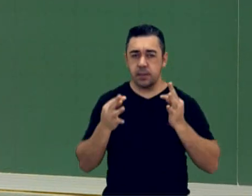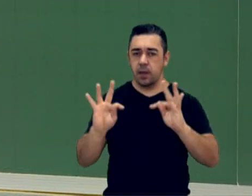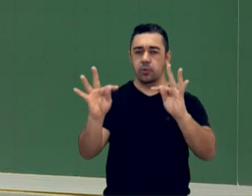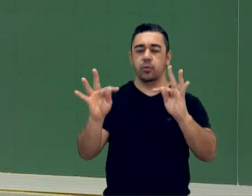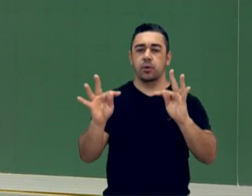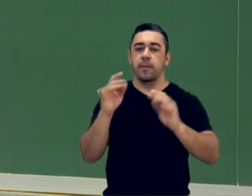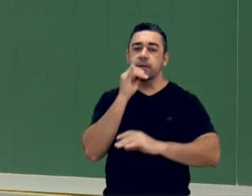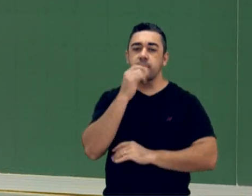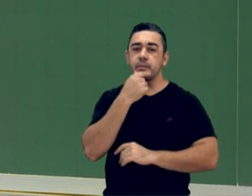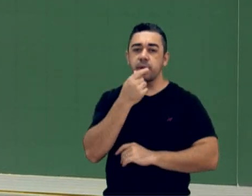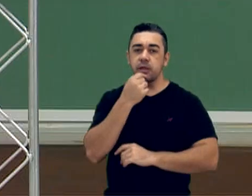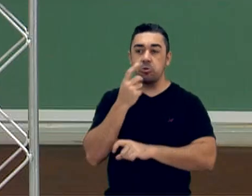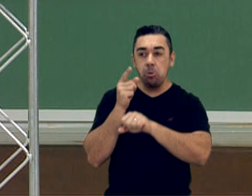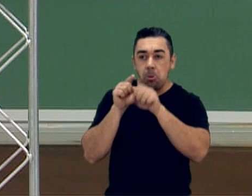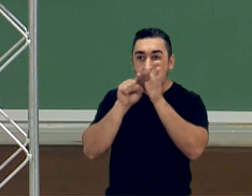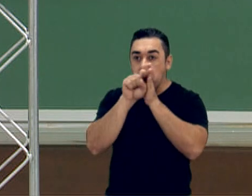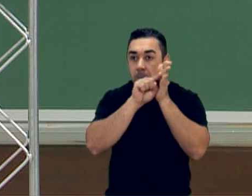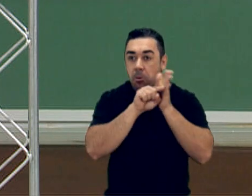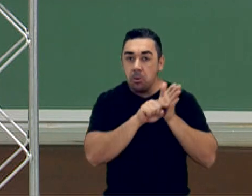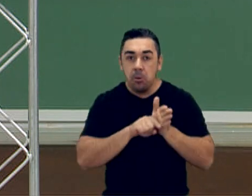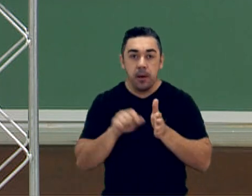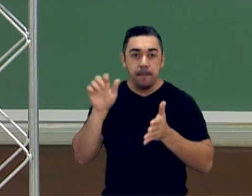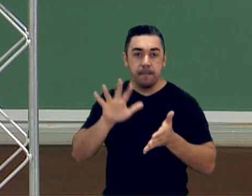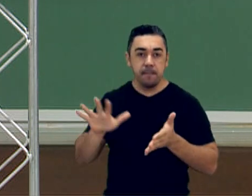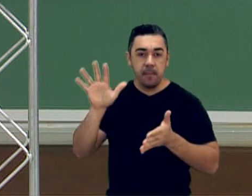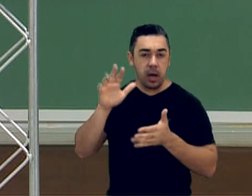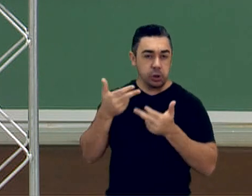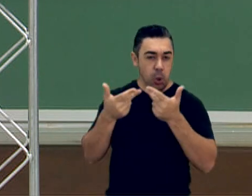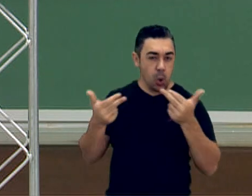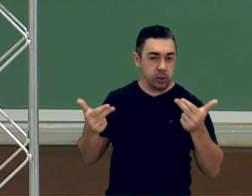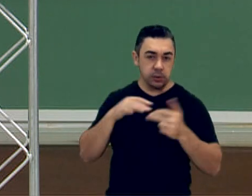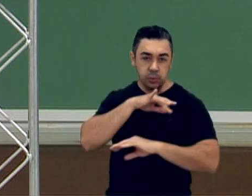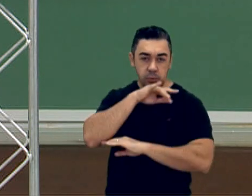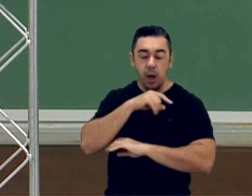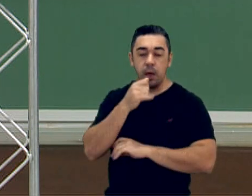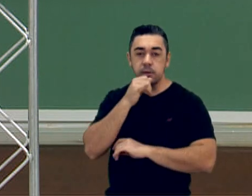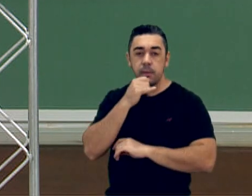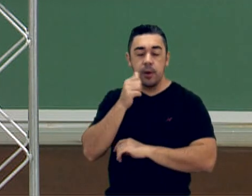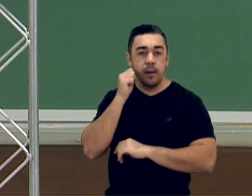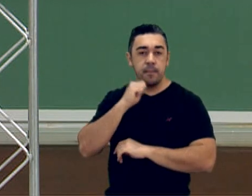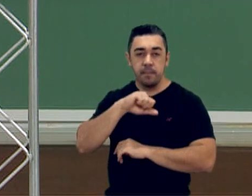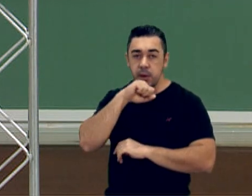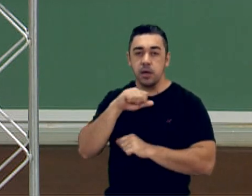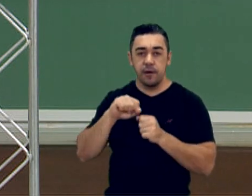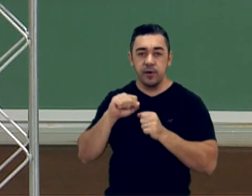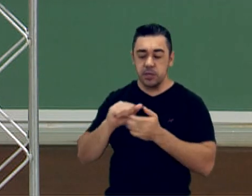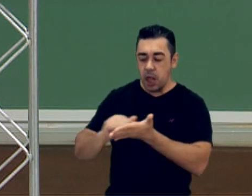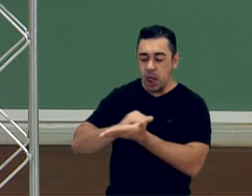tecnológica, né? Não vai lavar a boca, mas vai lavar o mouse, porque ele está usando o computador. Então,